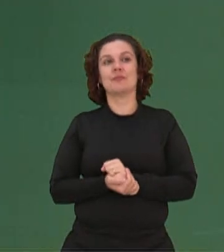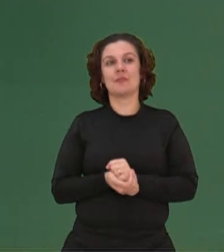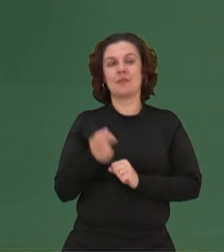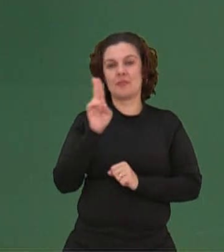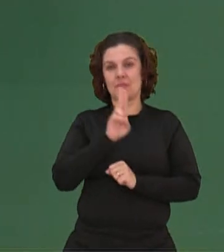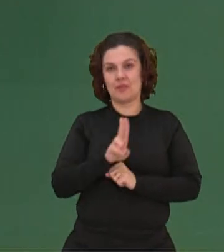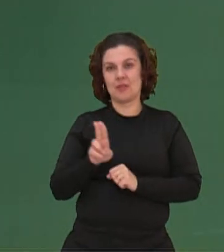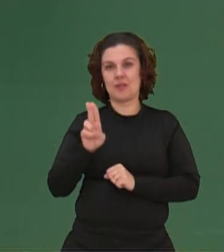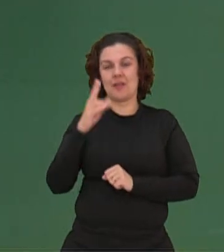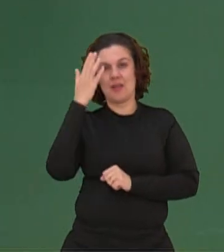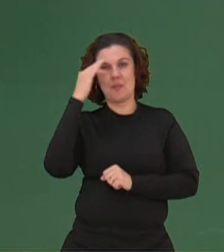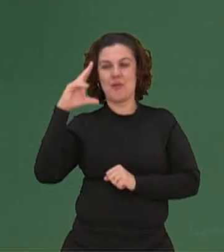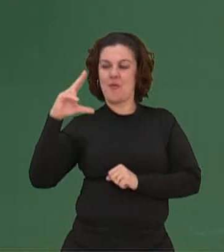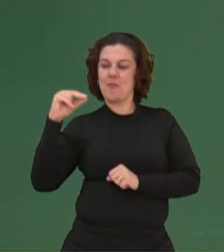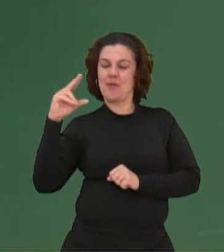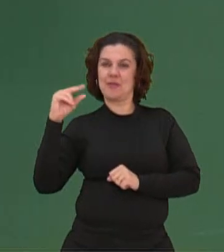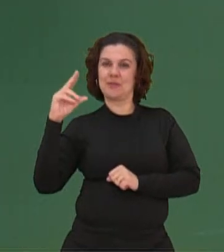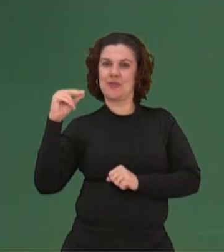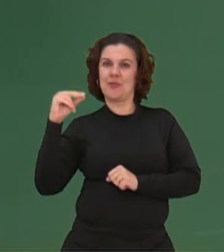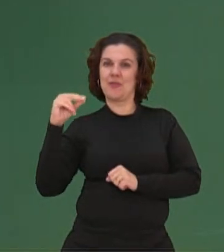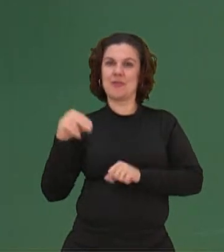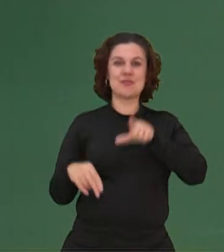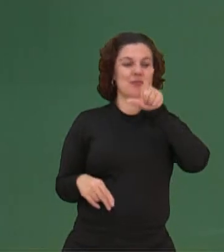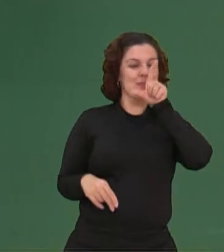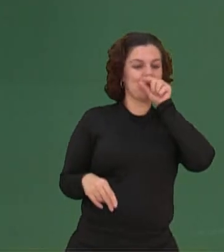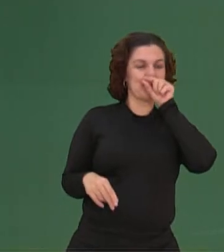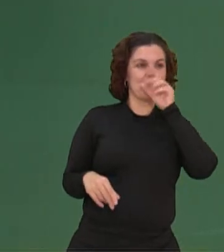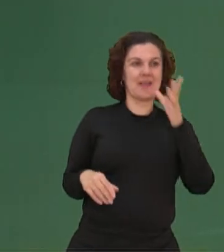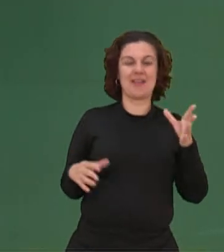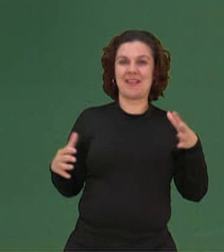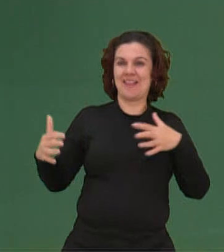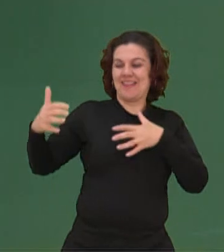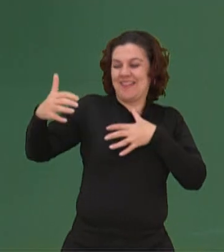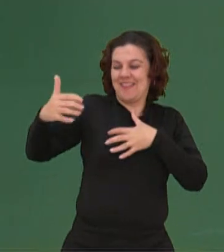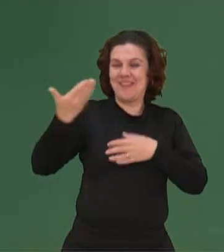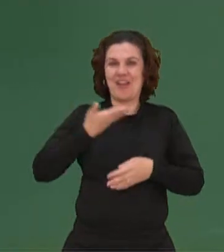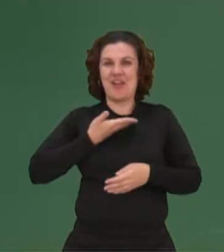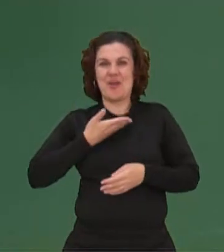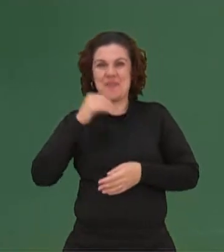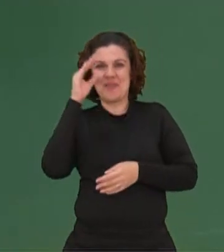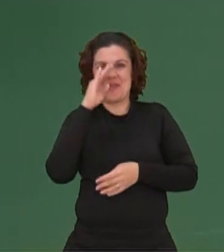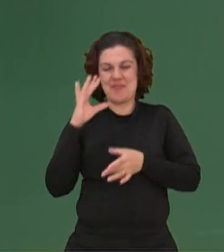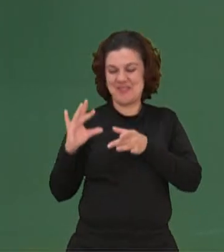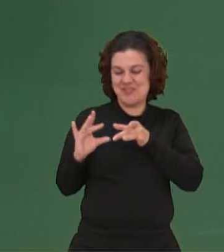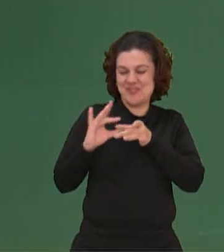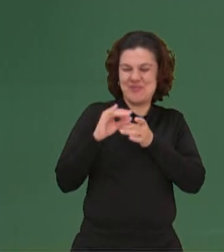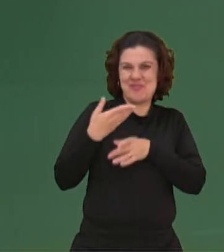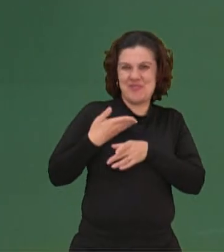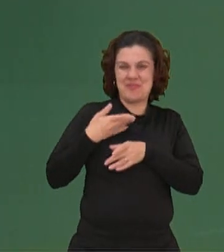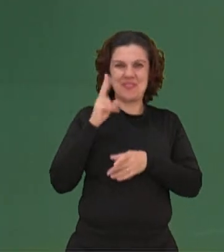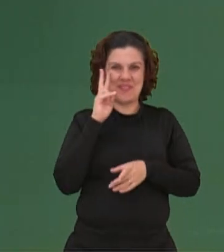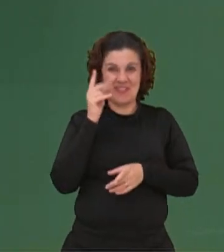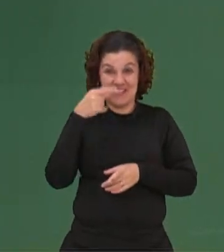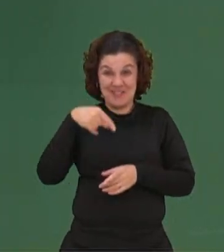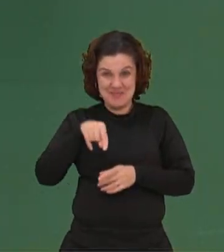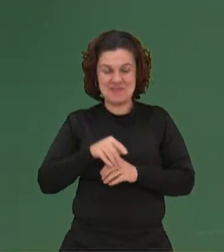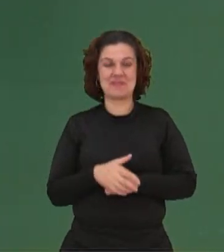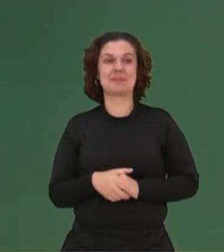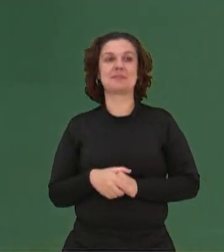na aula o Pato Donald de Zé Carioca ainda para você lembrar. Lembra a ideia do alô amigos, Brasil e Estados Unidos são juntinhos,